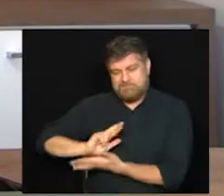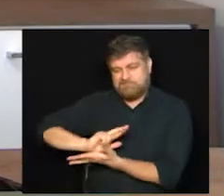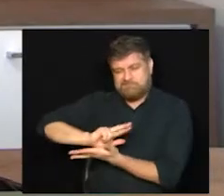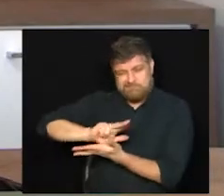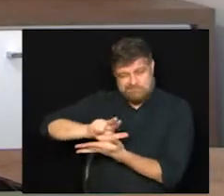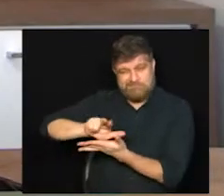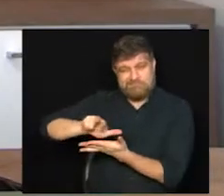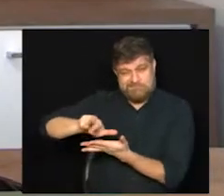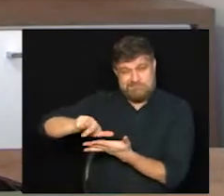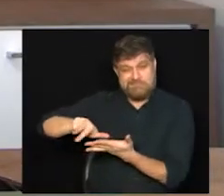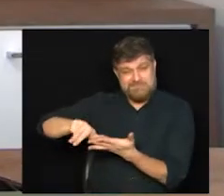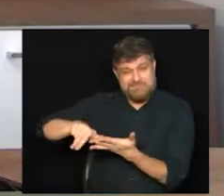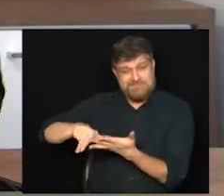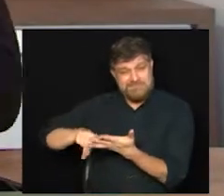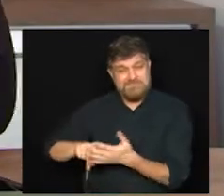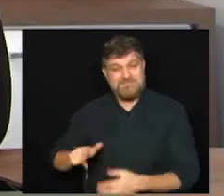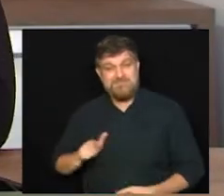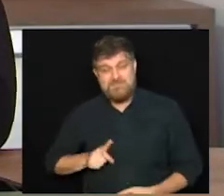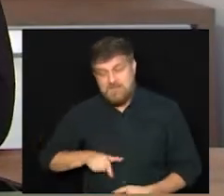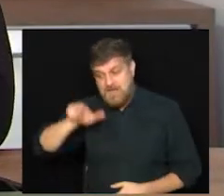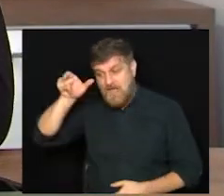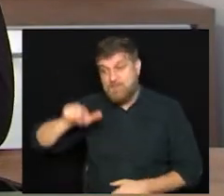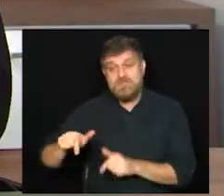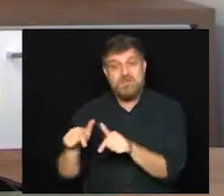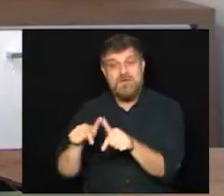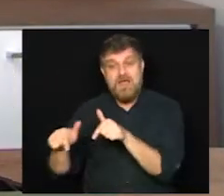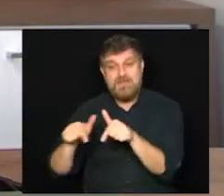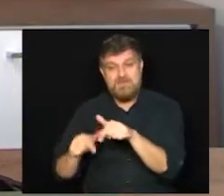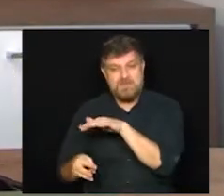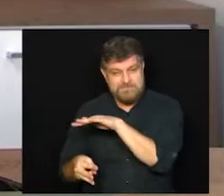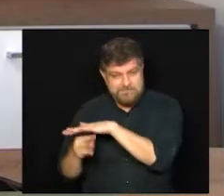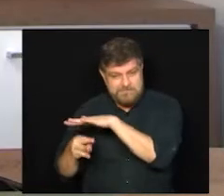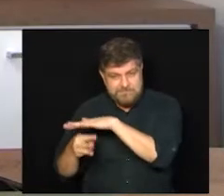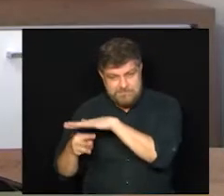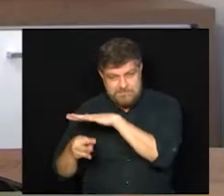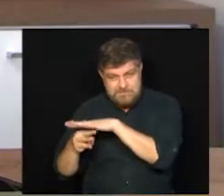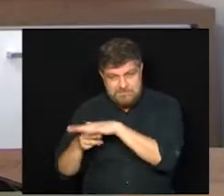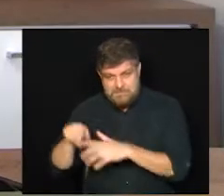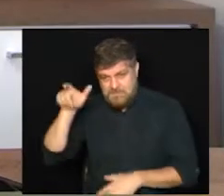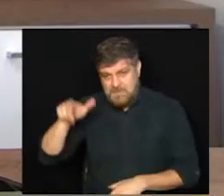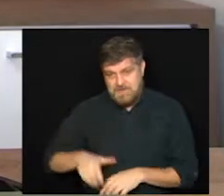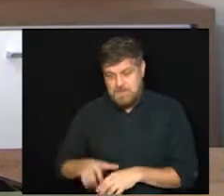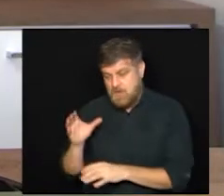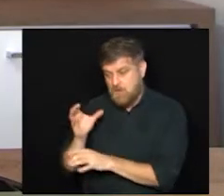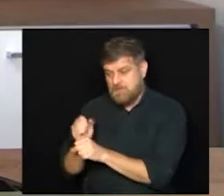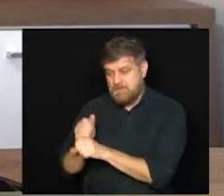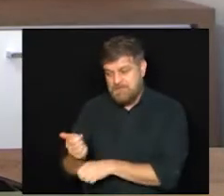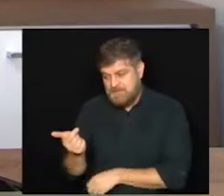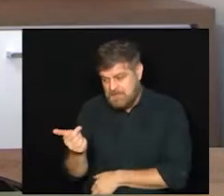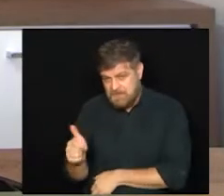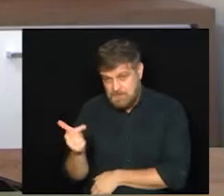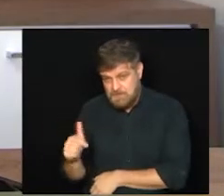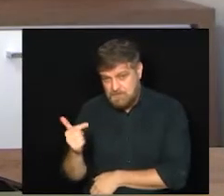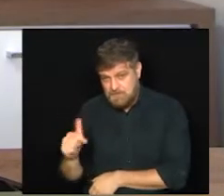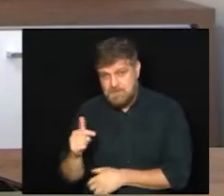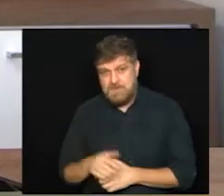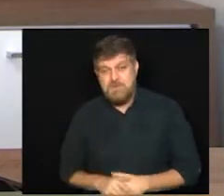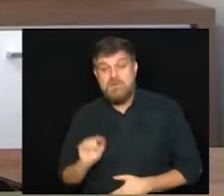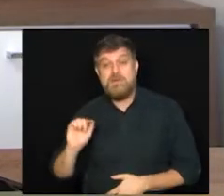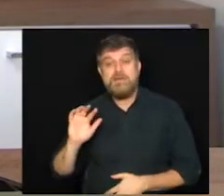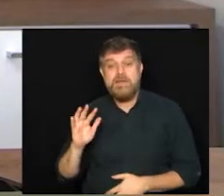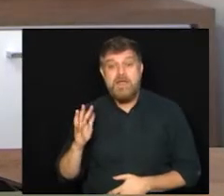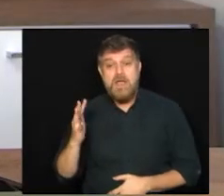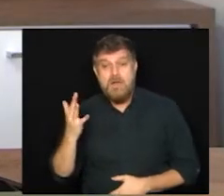várias condicionantes, né? O prestador de serviço, se você não faz uma contabilidade, um controle contábil,